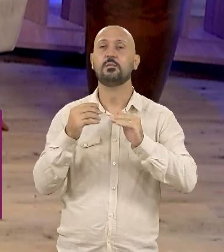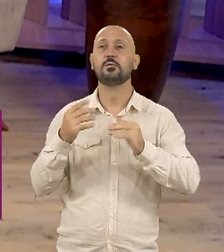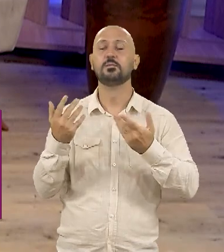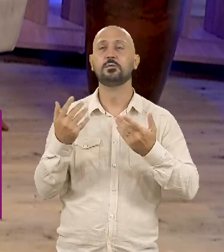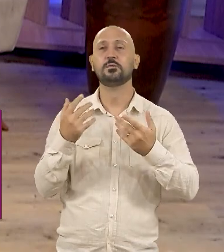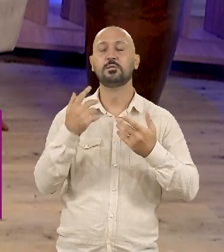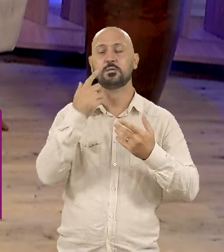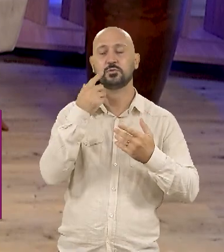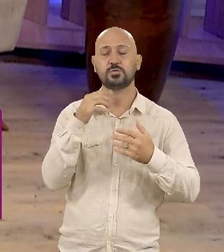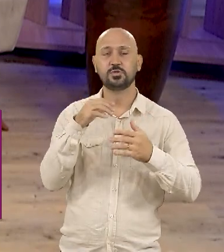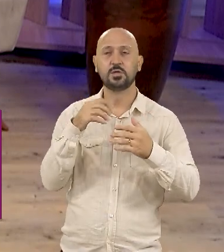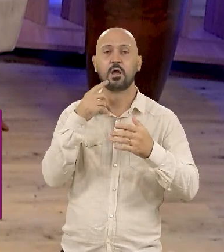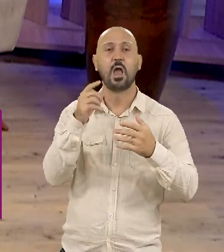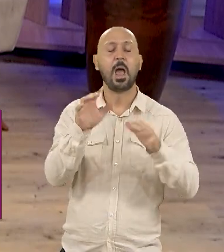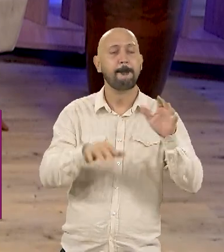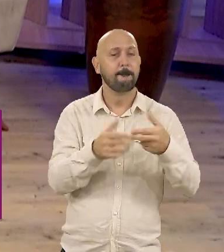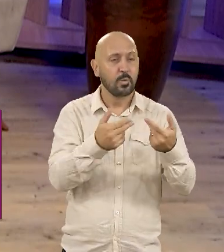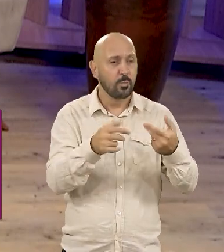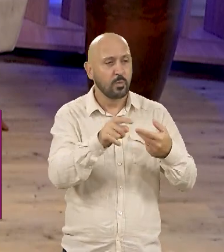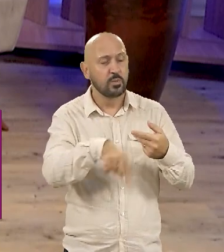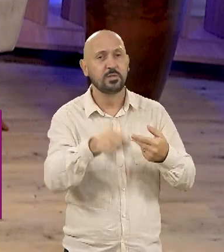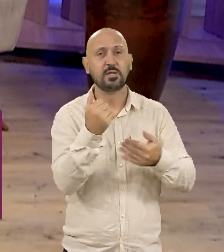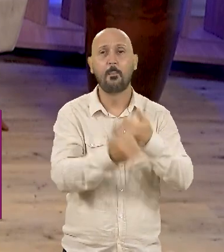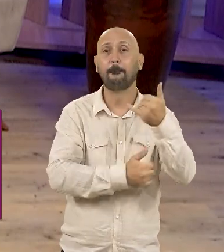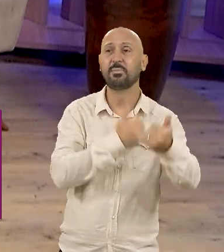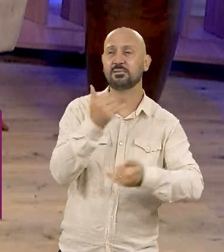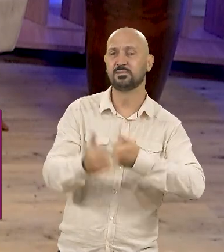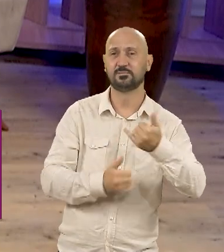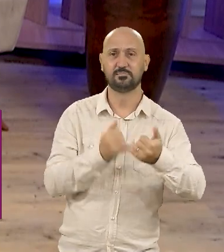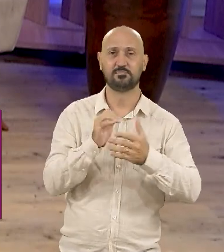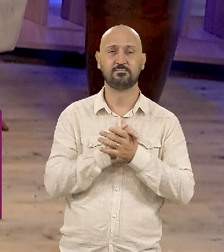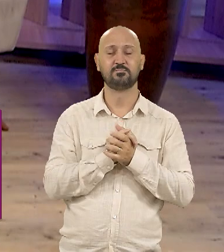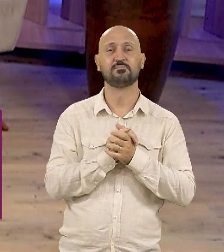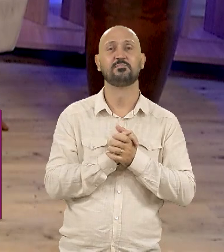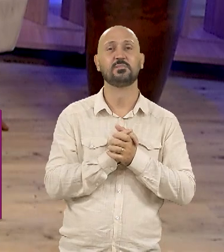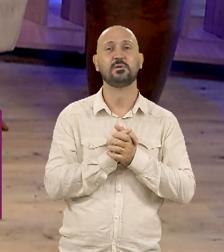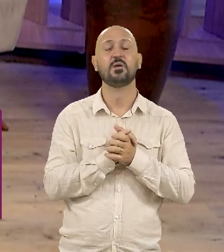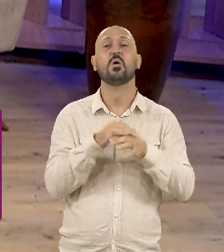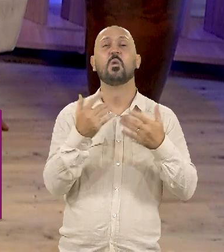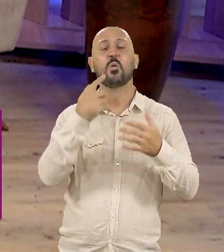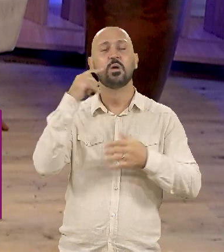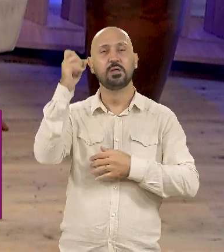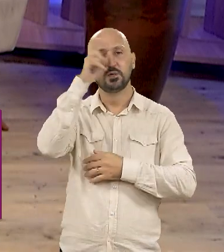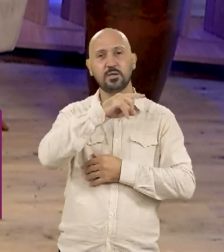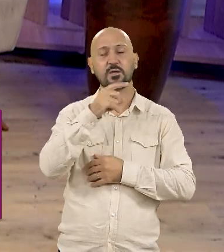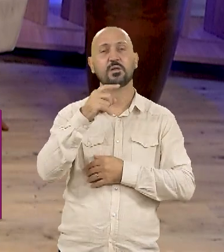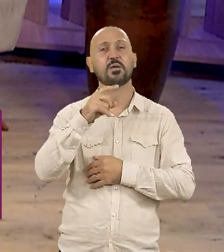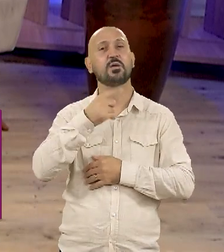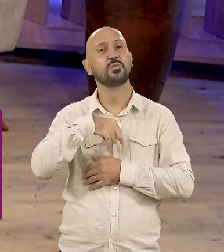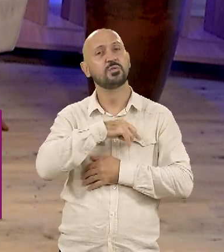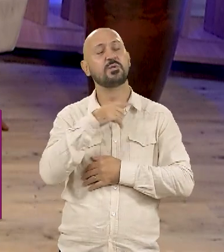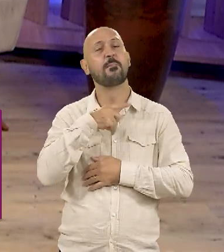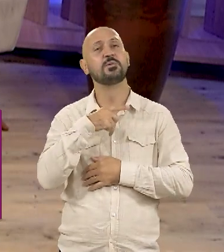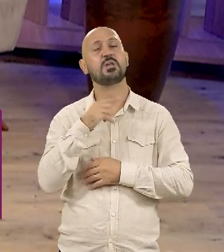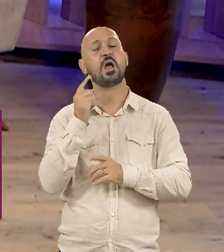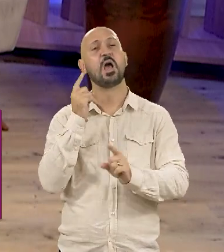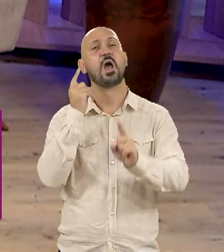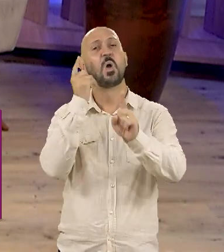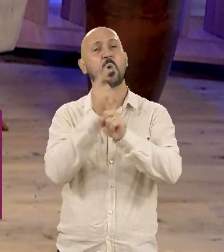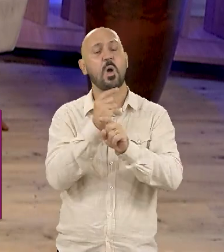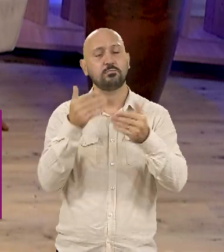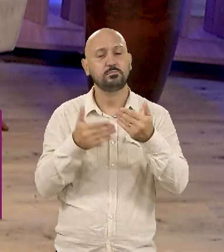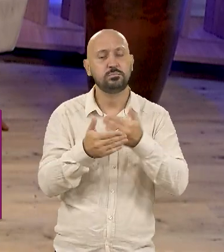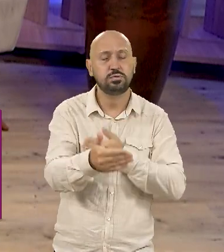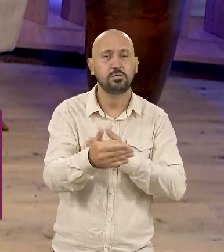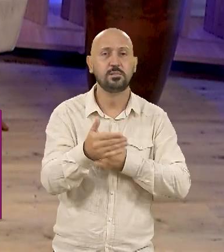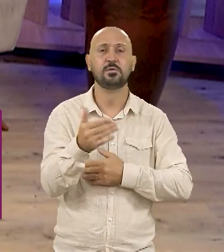apego emocional entre casais por um objeto, que é um brinquedo. Então, quais seriam os desafios que nós teríamos que enfrentar a